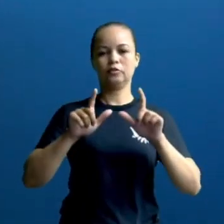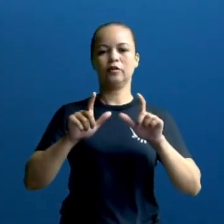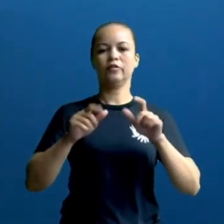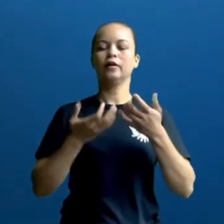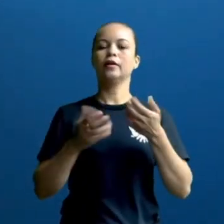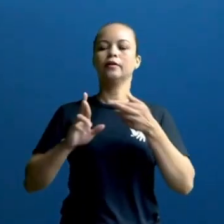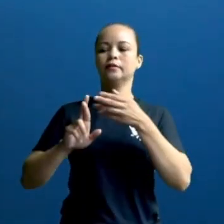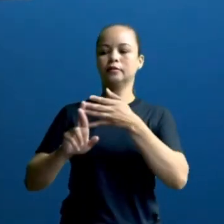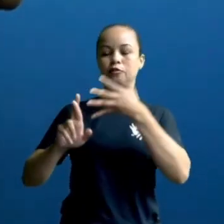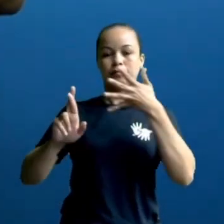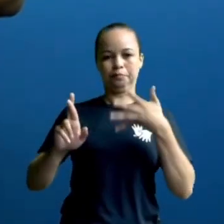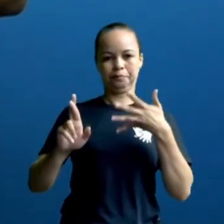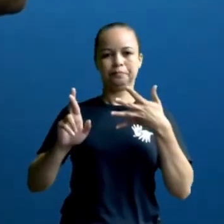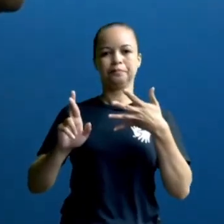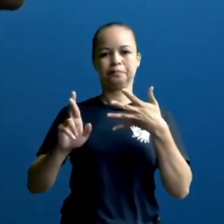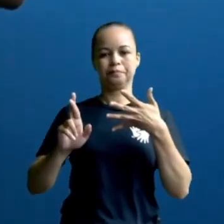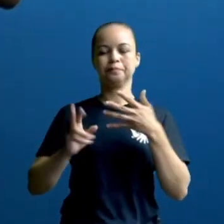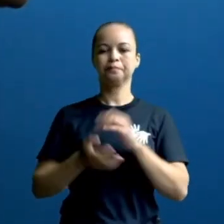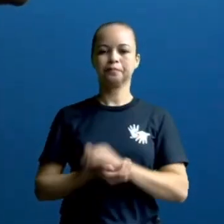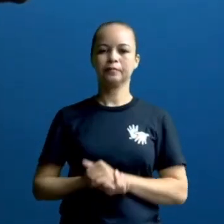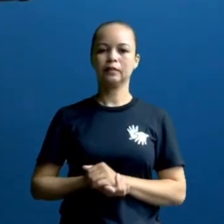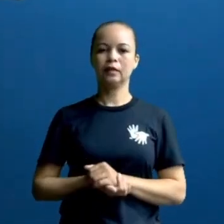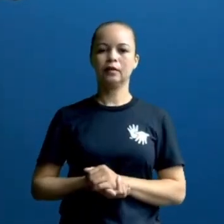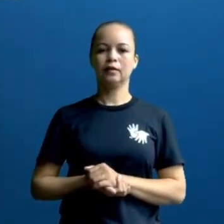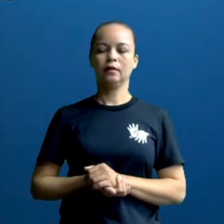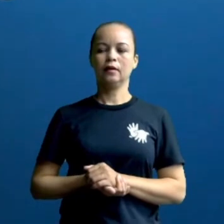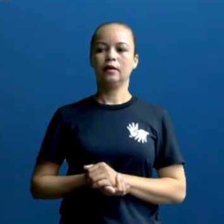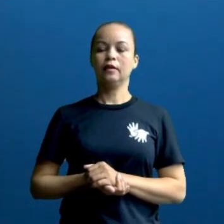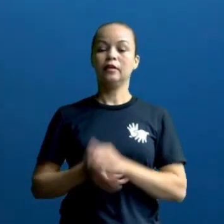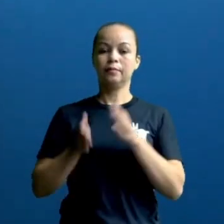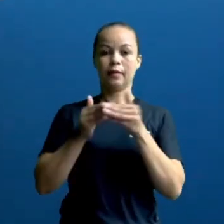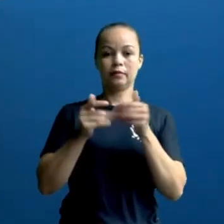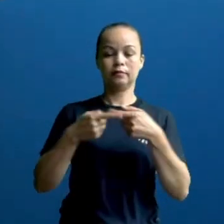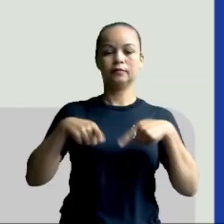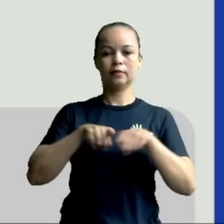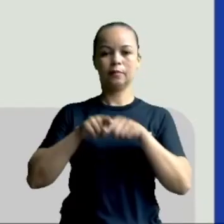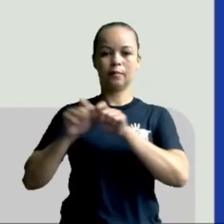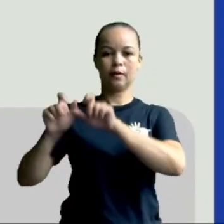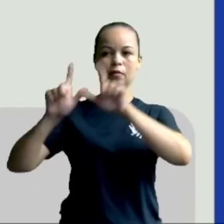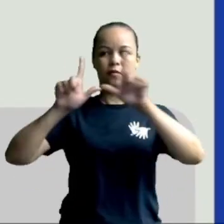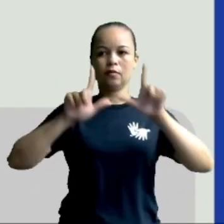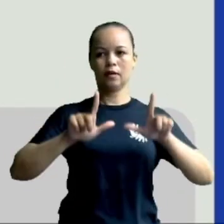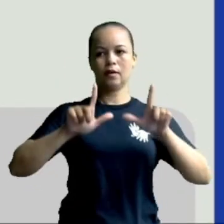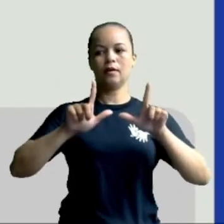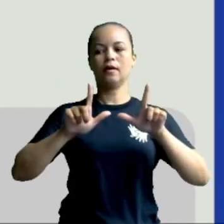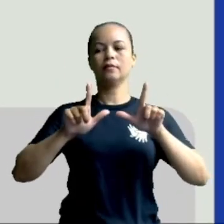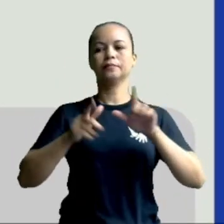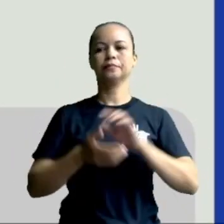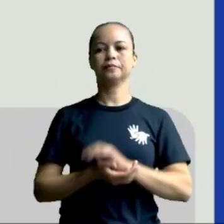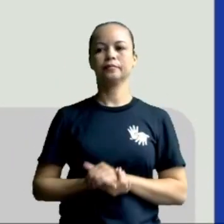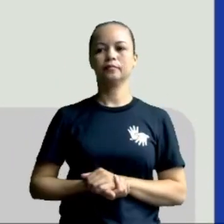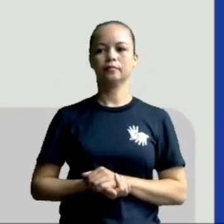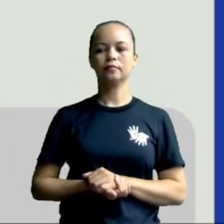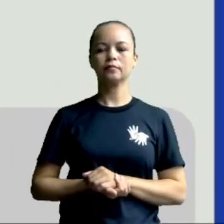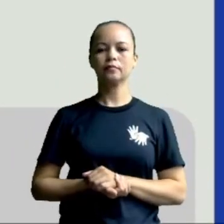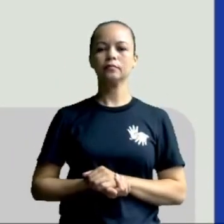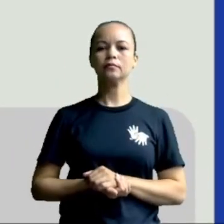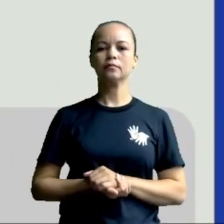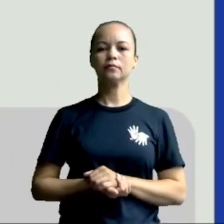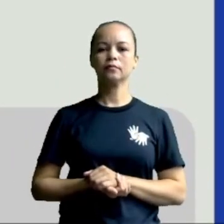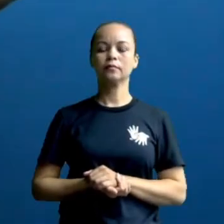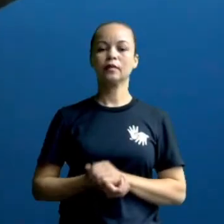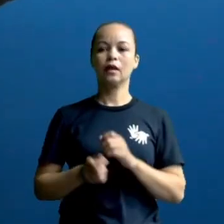bibliográficas. Por favor, produção, nosso próximo slide. Já vou pedir para colocar e já abrir essa imagem aí. Produção, por